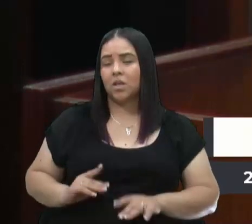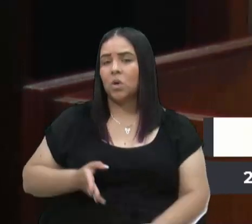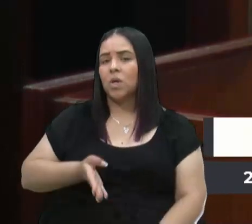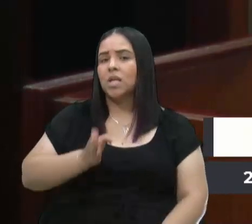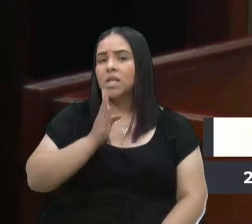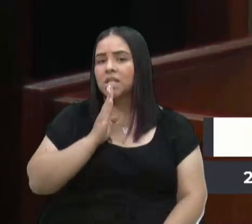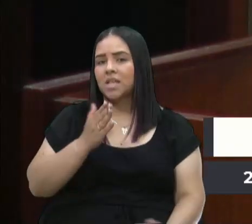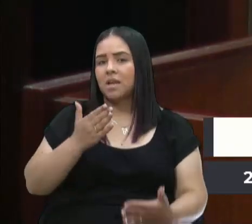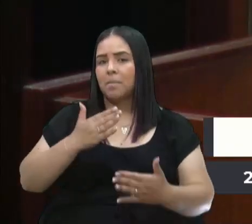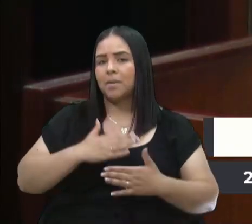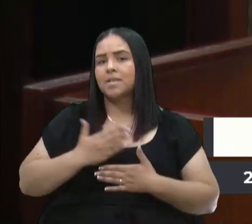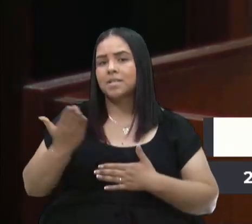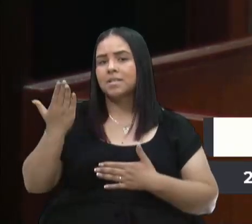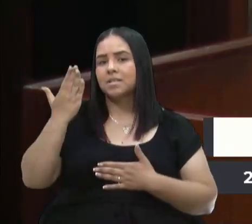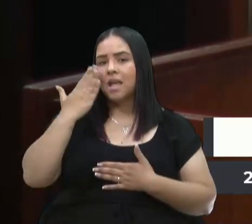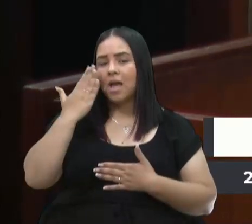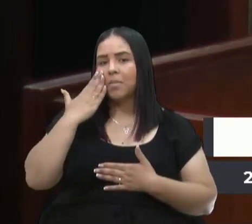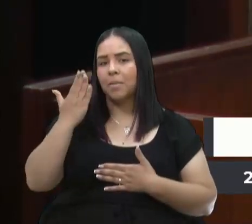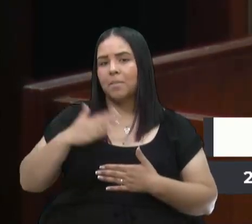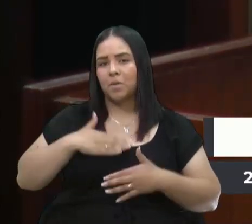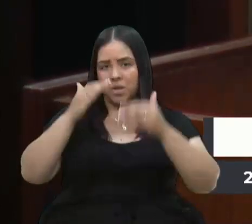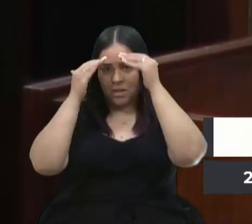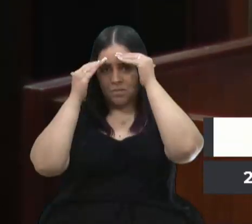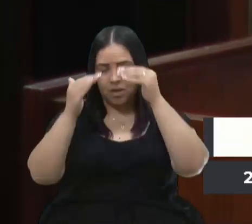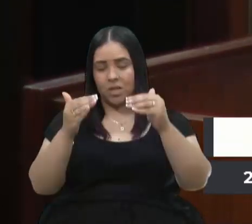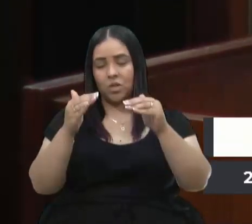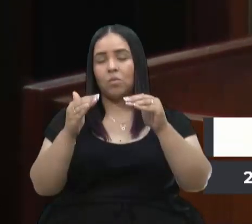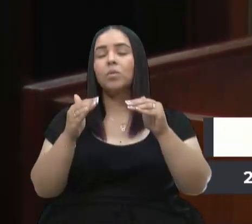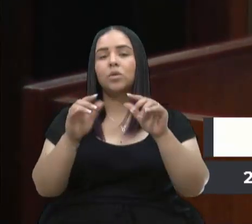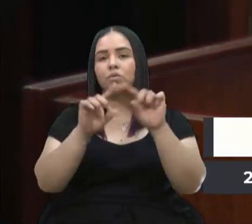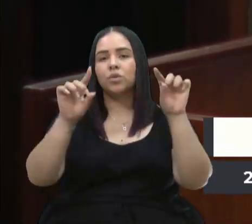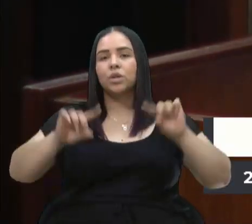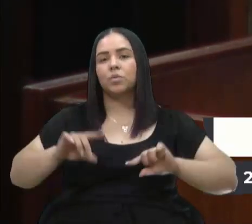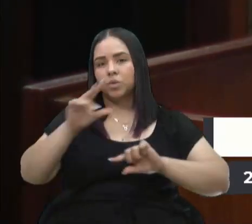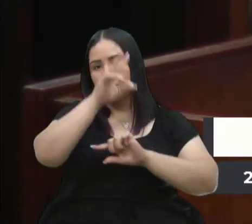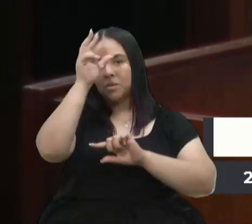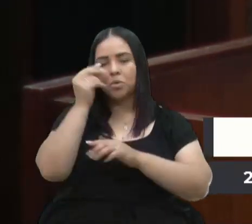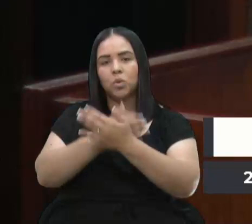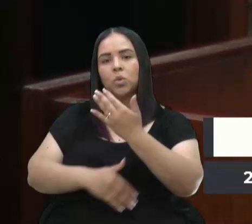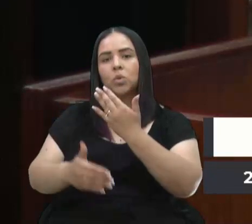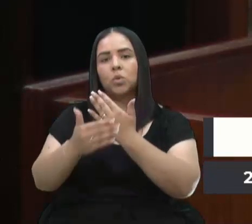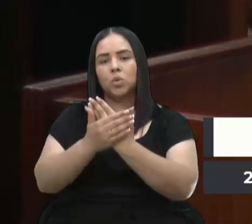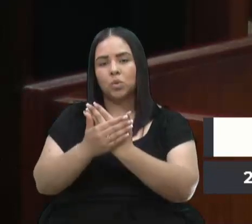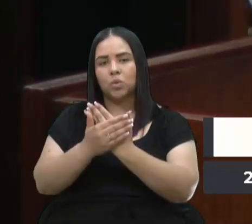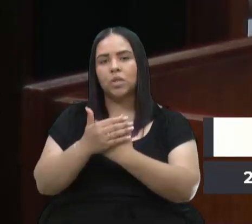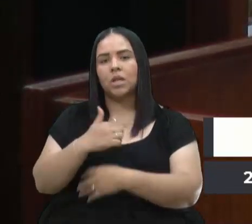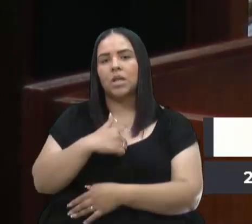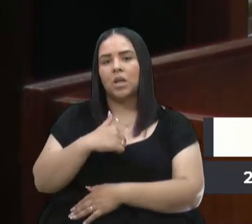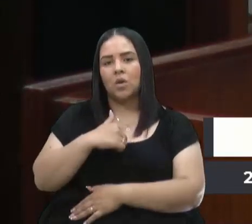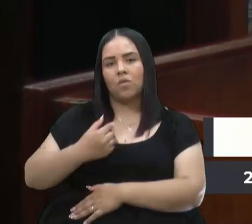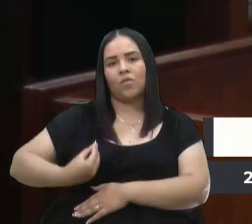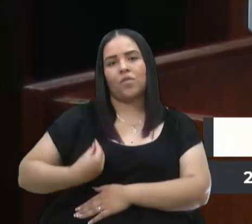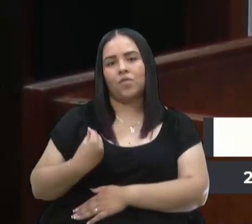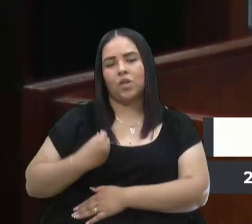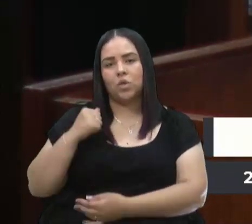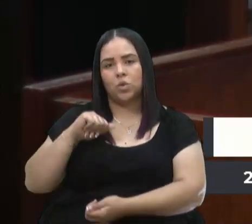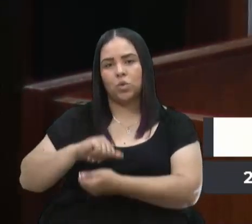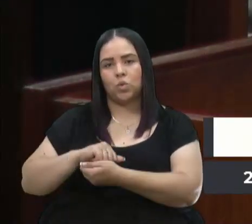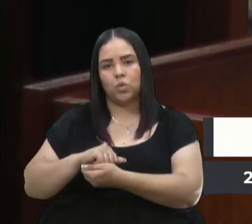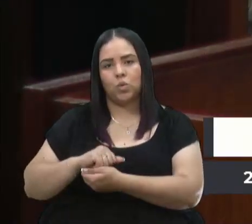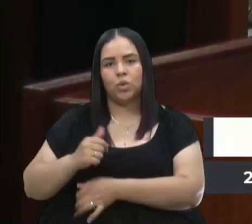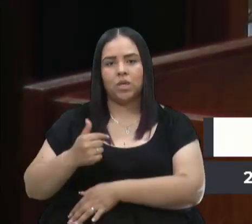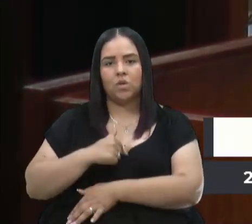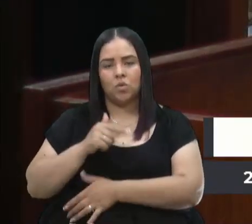conhecem sabem do meu respeito pelo funcionalismo, por muitos servidores com quem eu convivi, com quem